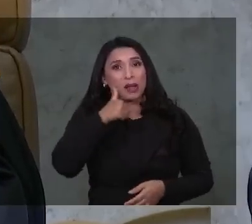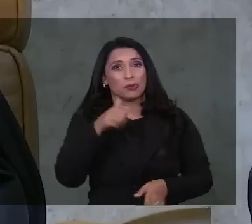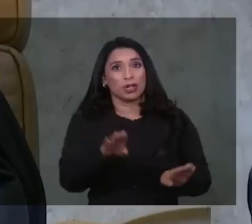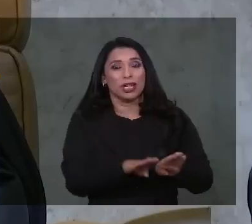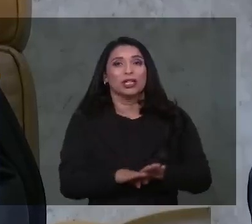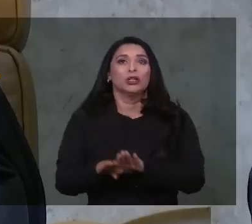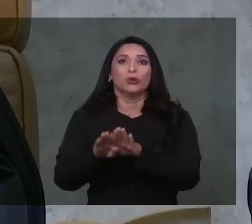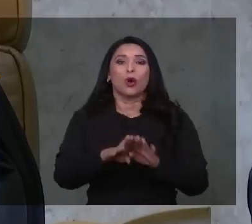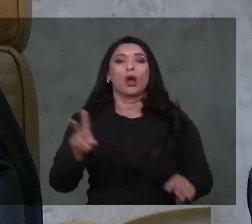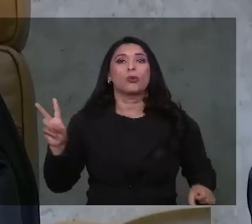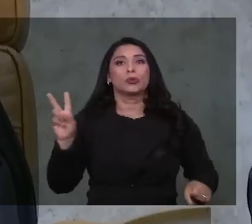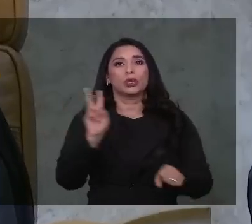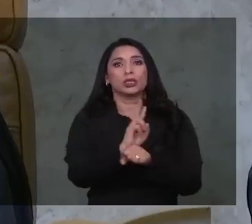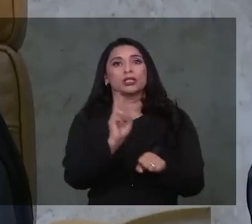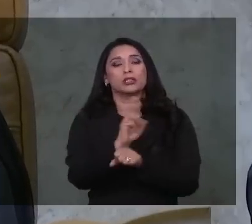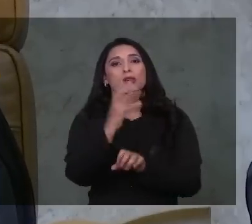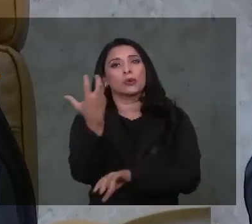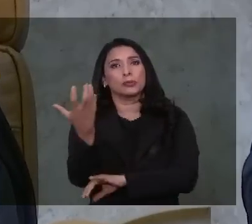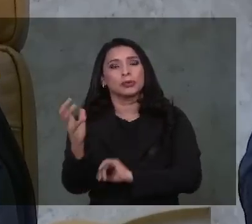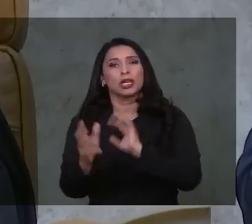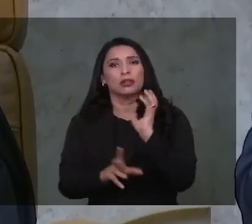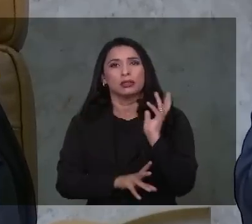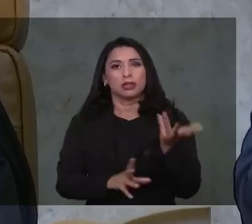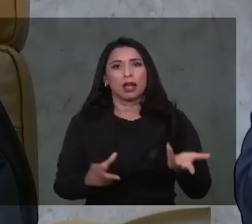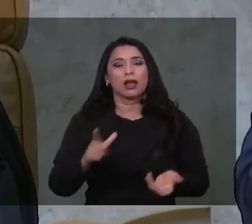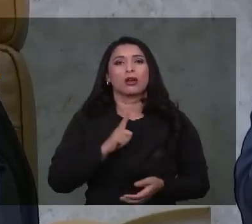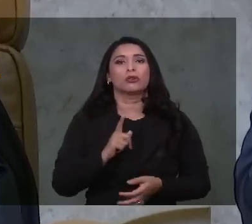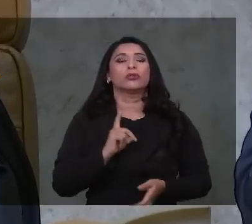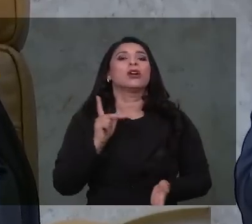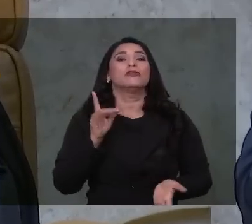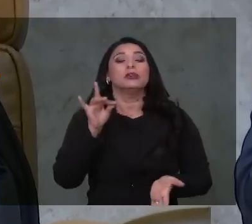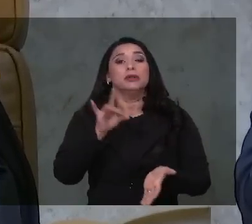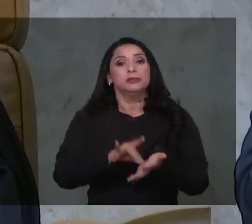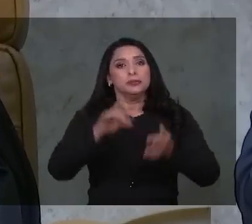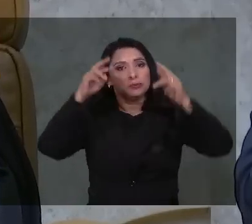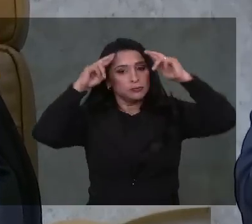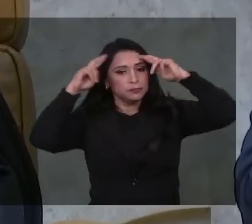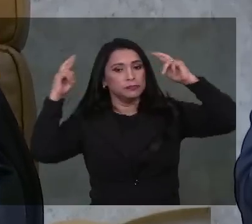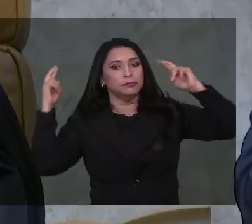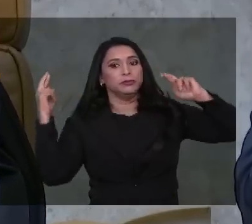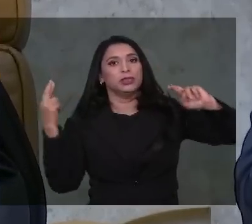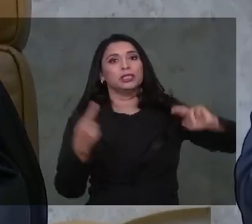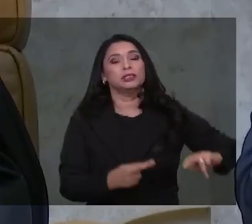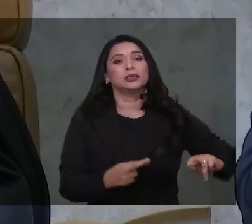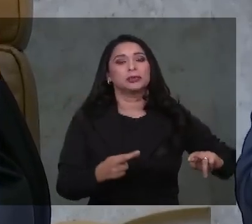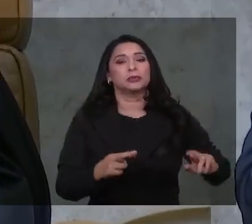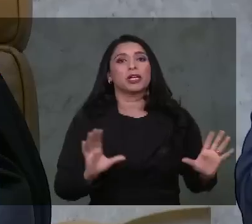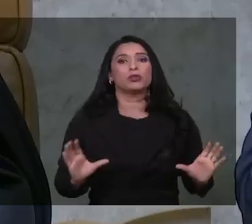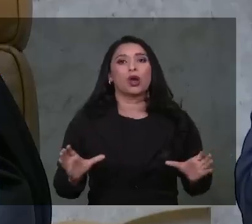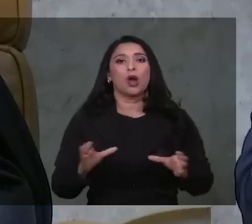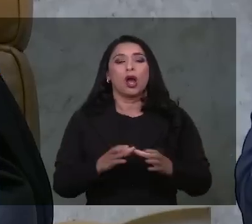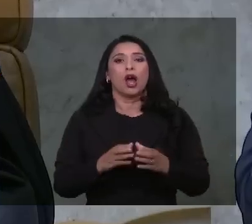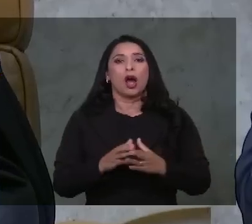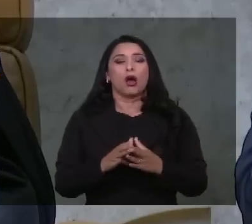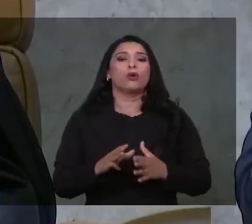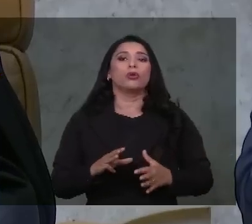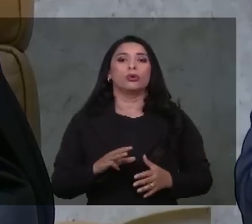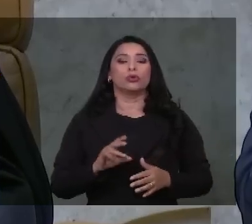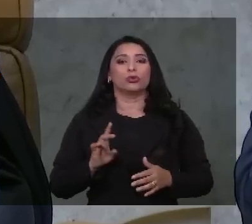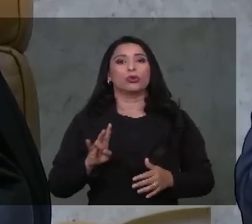proteção ambiental, das ações afirmativas, do respeito à comunidade gay, da inclusão das pessoas